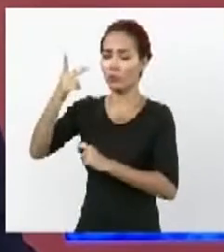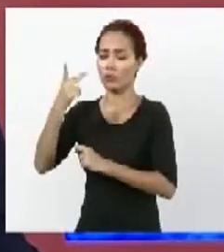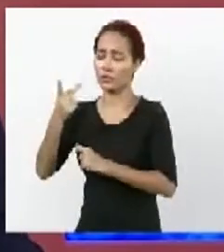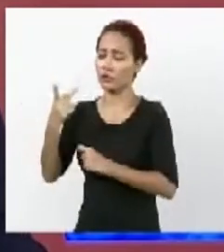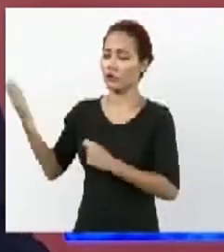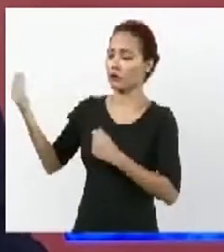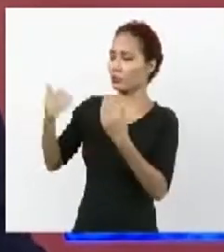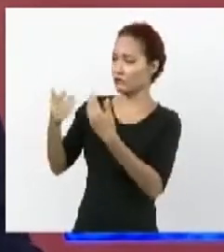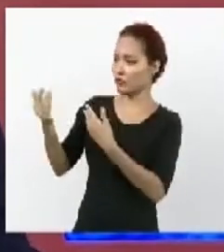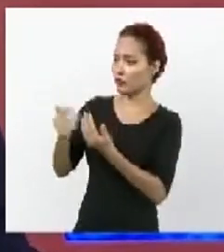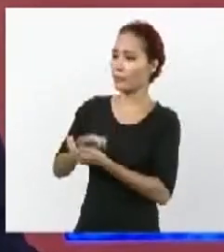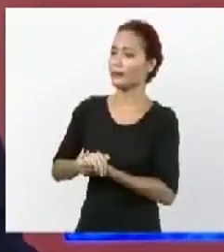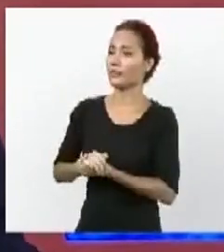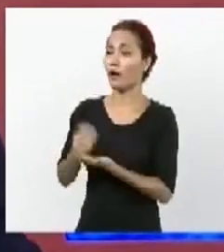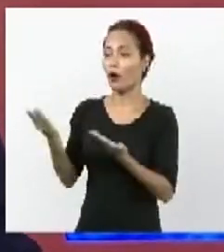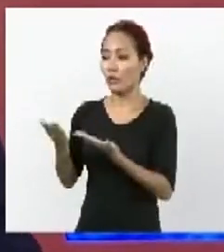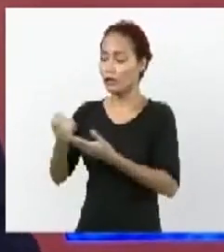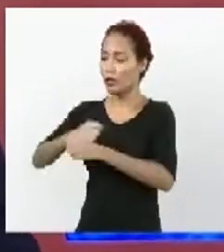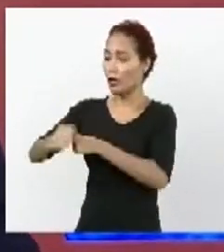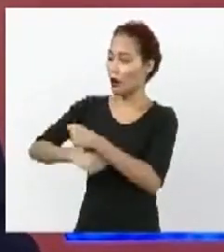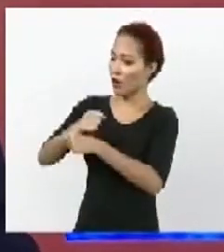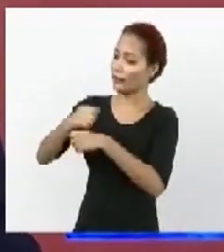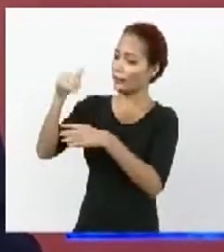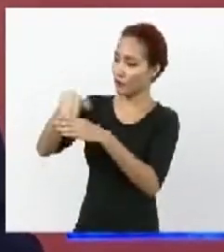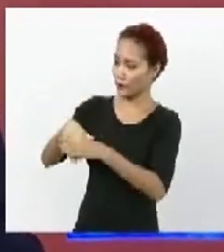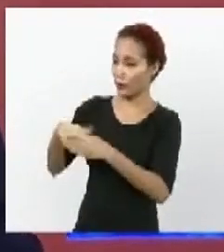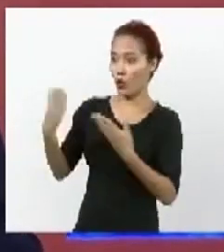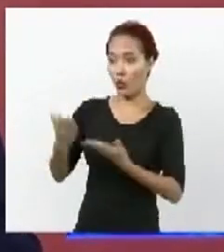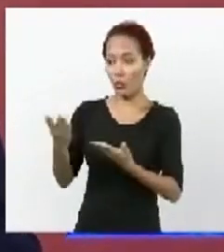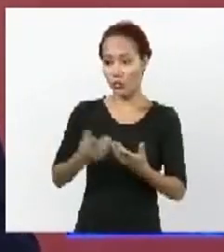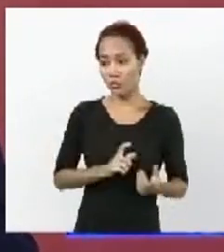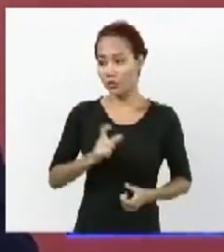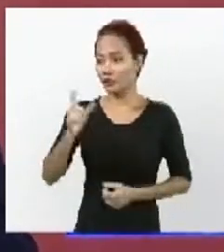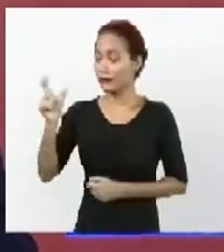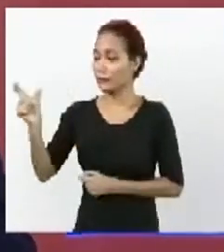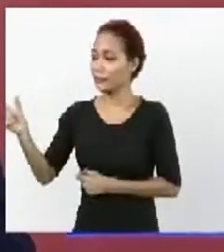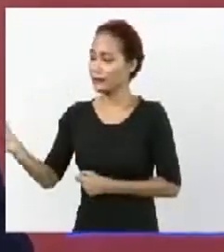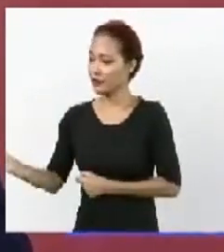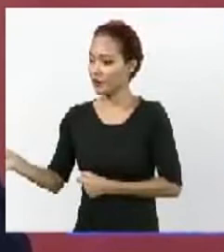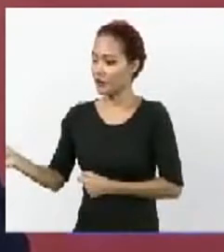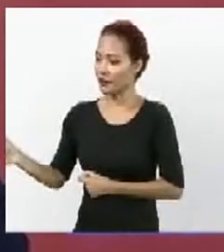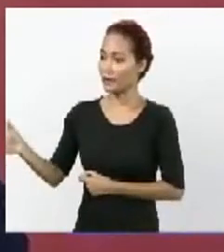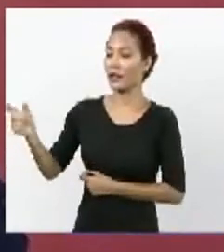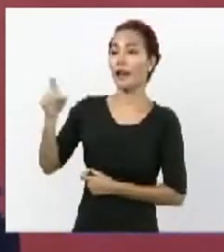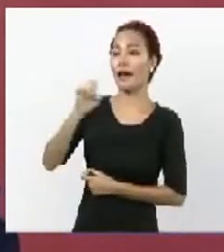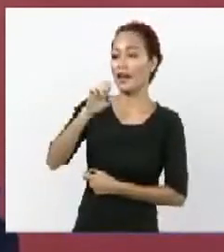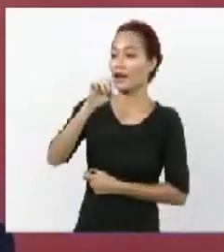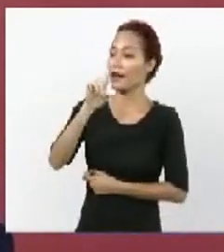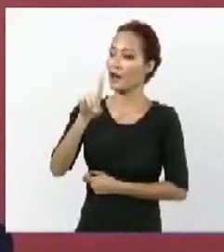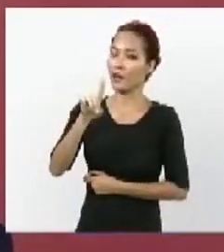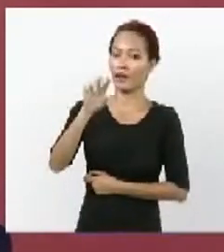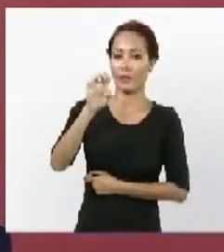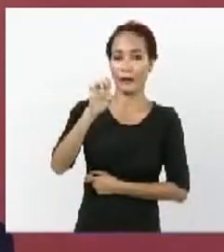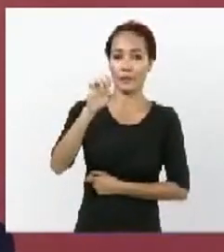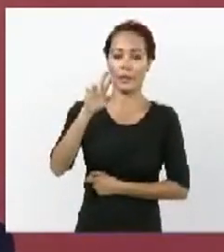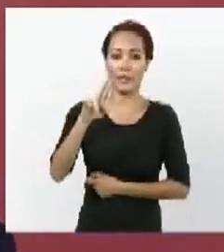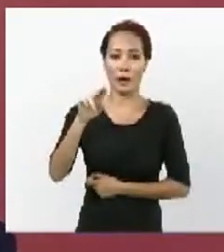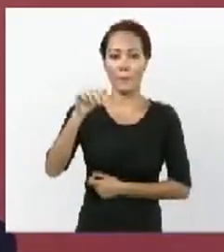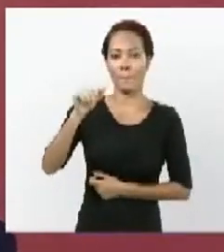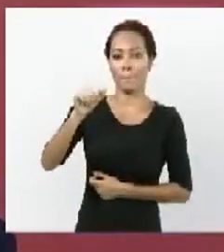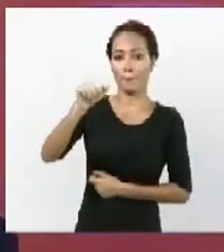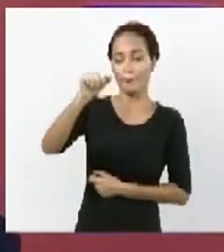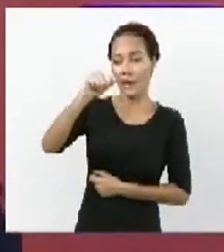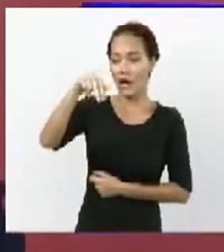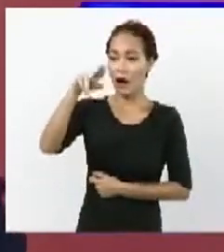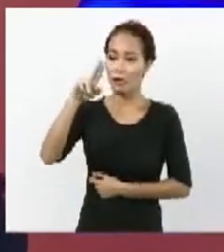coligações envolvidos no pleito deste ano. O convidado de hoje é o deputado federal Éder Mauro, do PSD. A entrevista, com duração de 10 minutos,